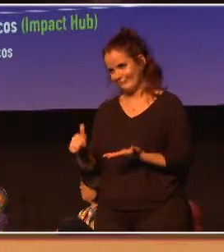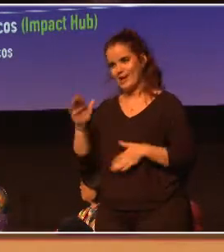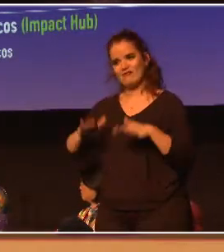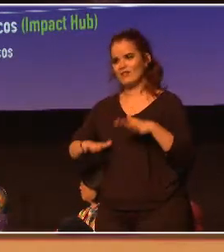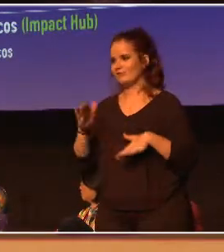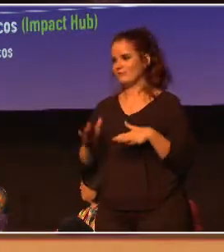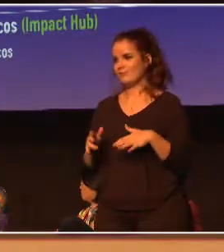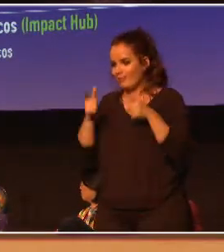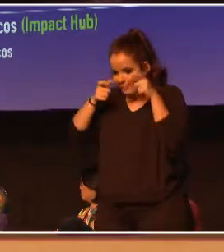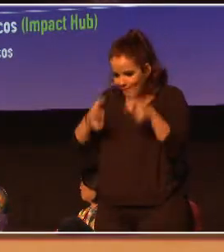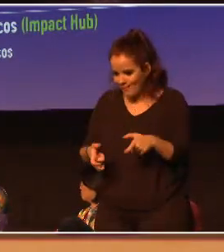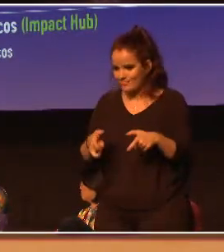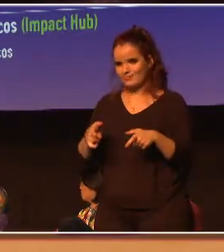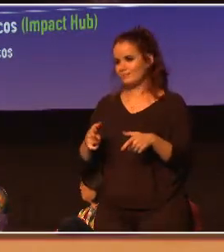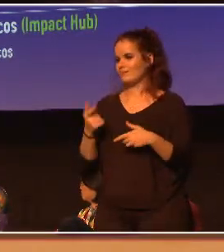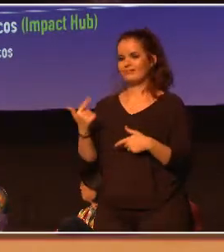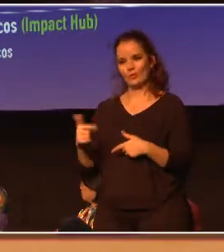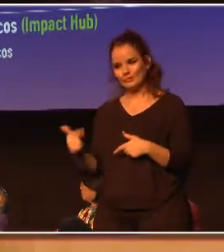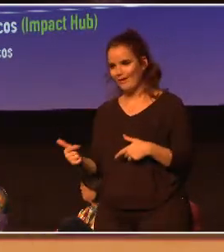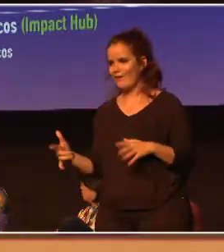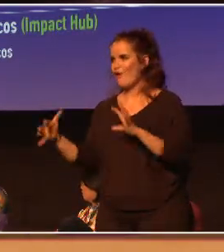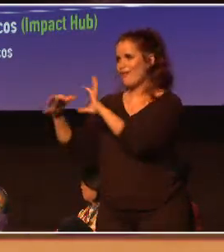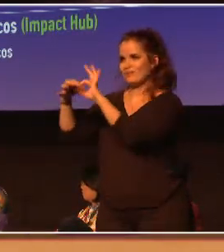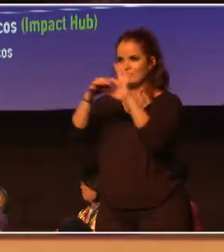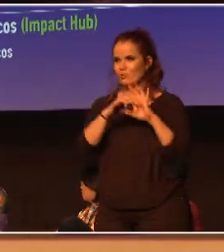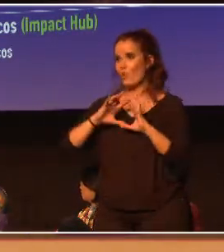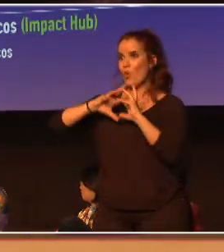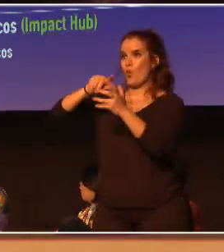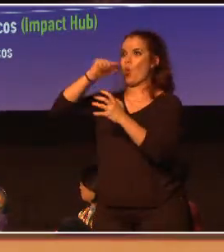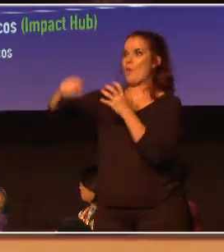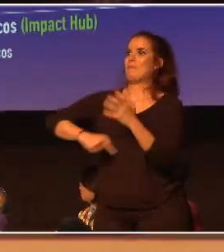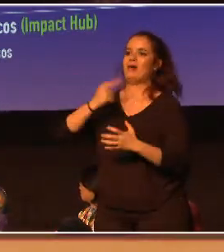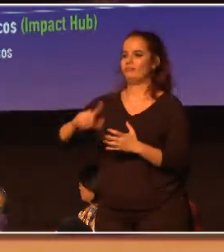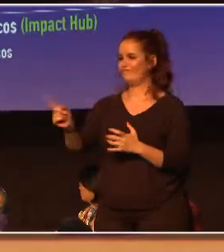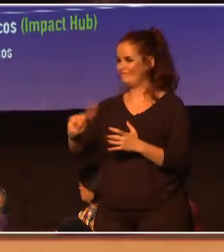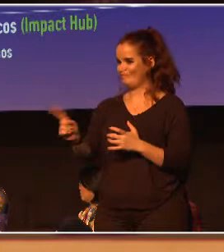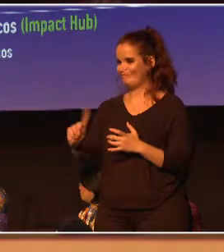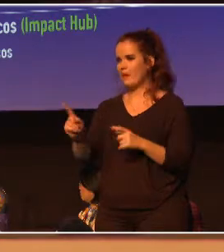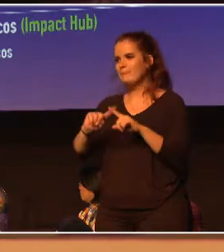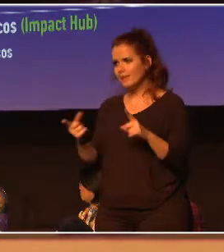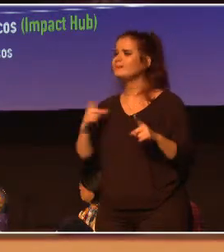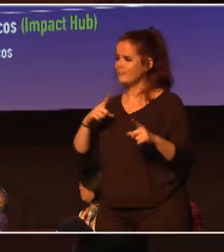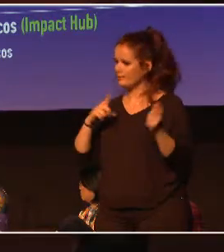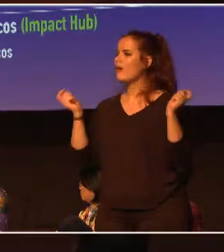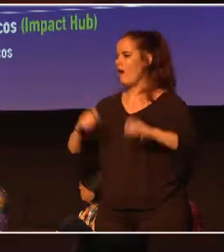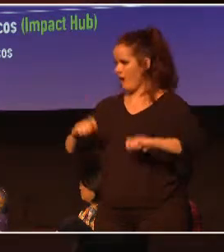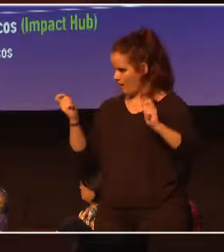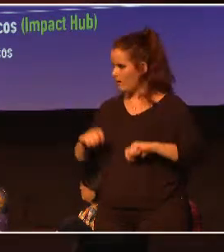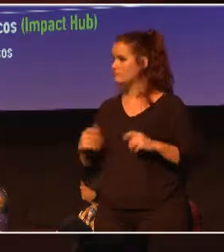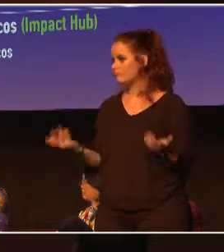tem, digamos assim, uma conexão global, mas que, ao mesmo tempo, tem um potencial para isso.